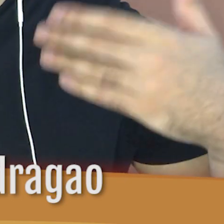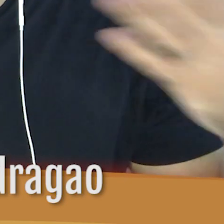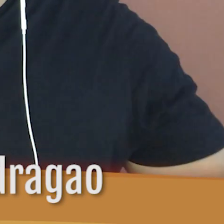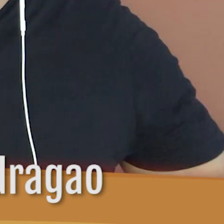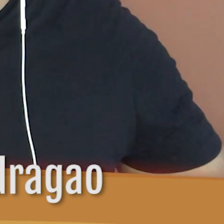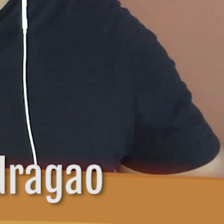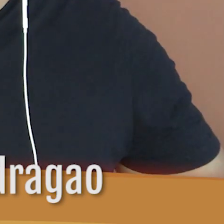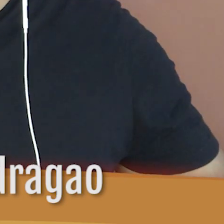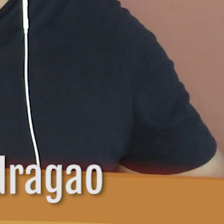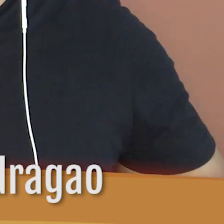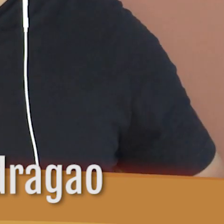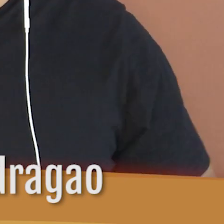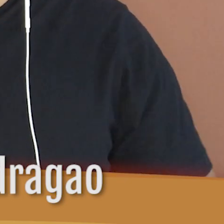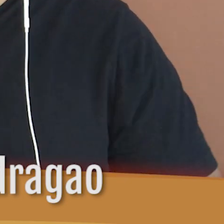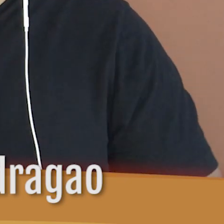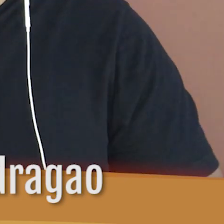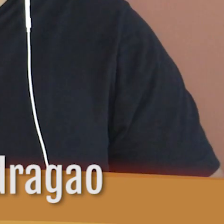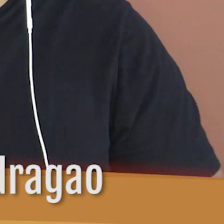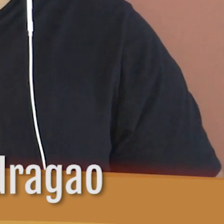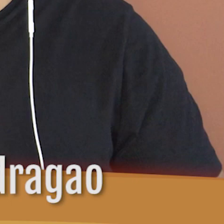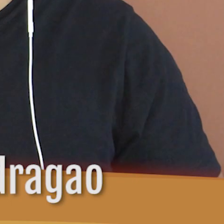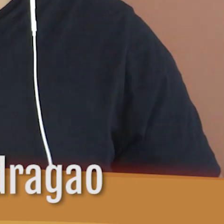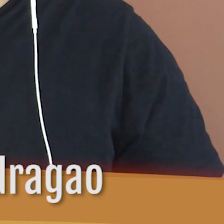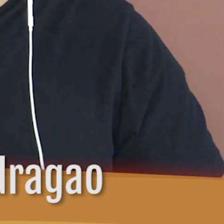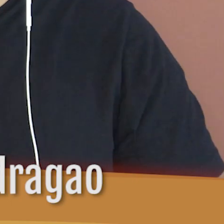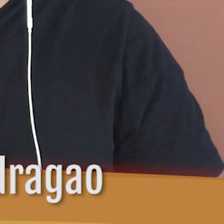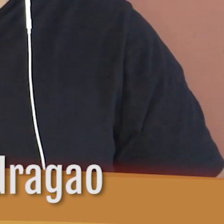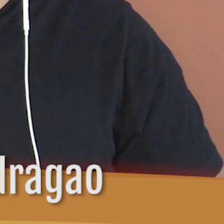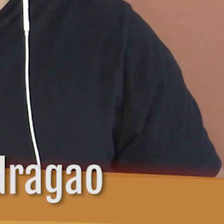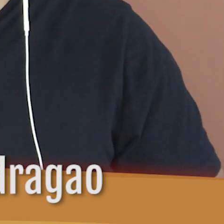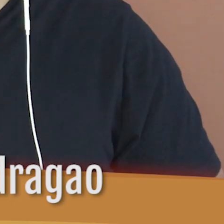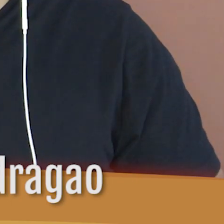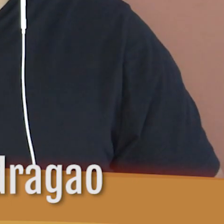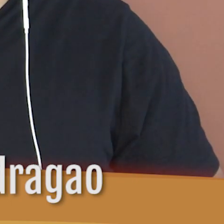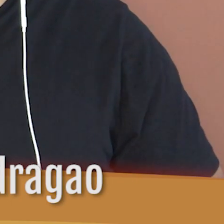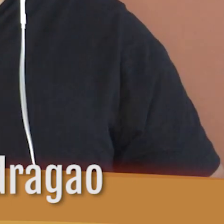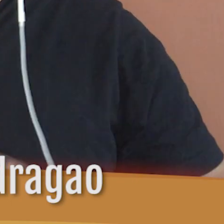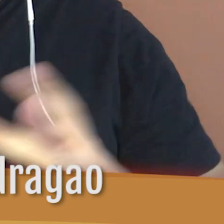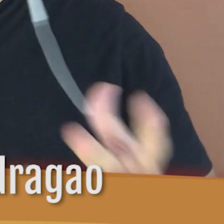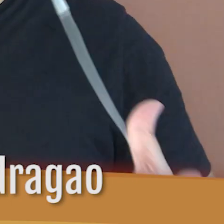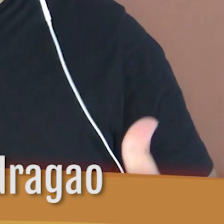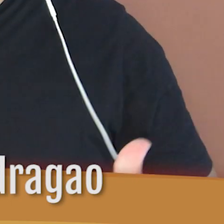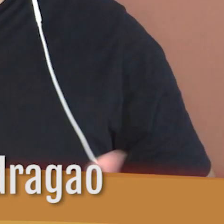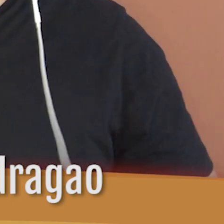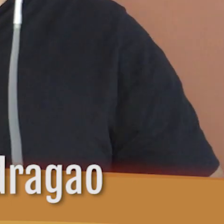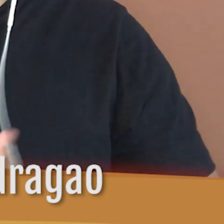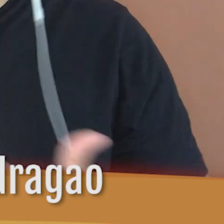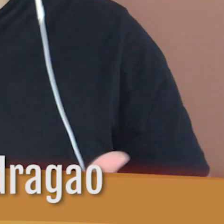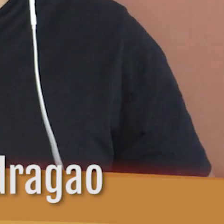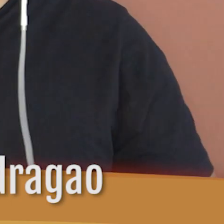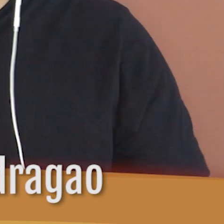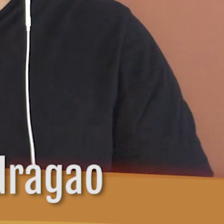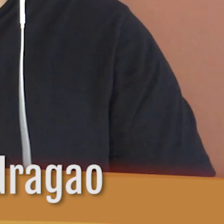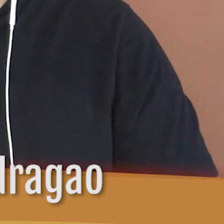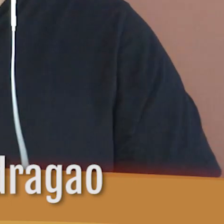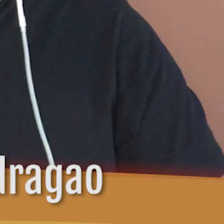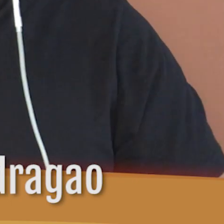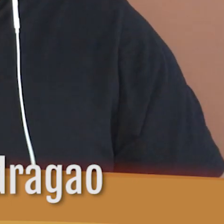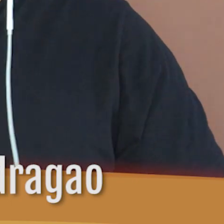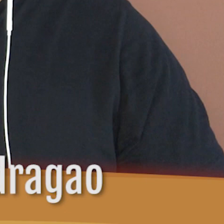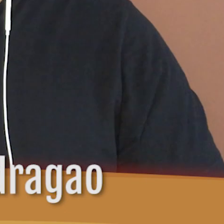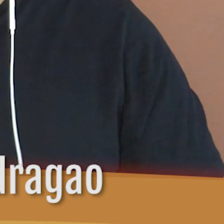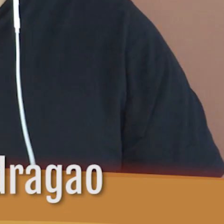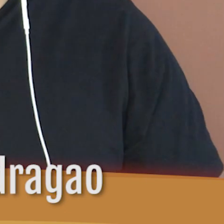Aquelas que eu venho sempre falando aqui, como higienizar bem as mãos, respeitar o distanciamento físico, evitar aglomerações, usar máscaras e por aí vai.